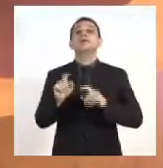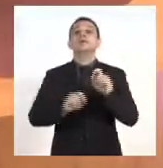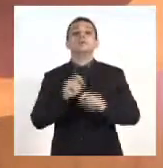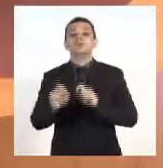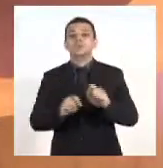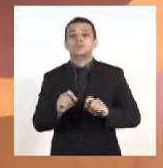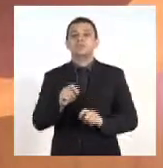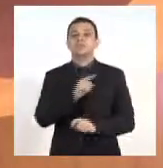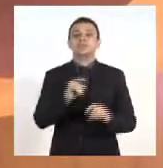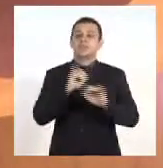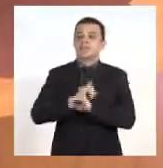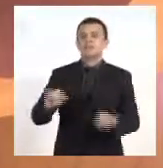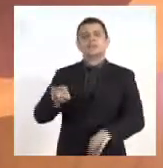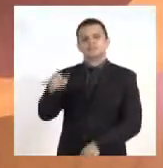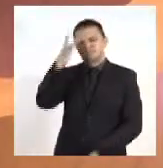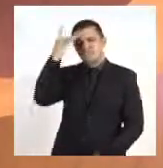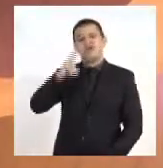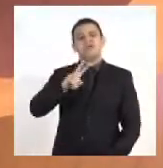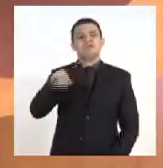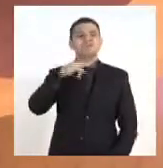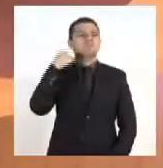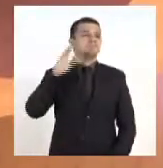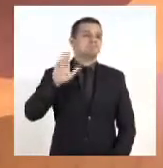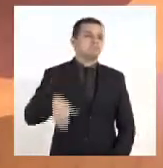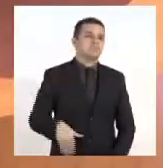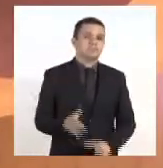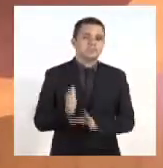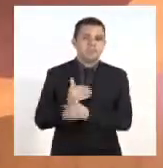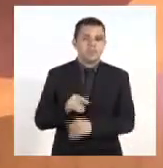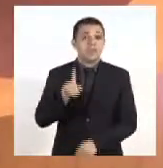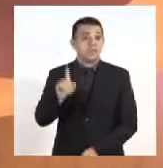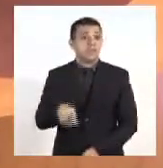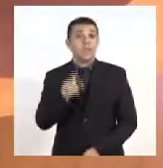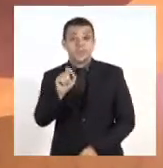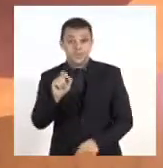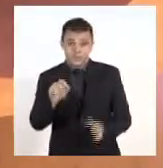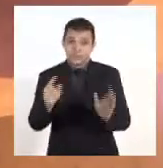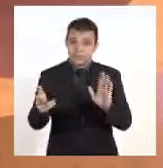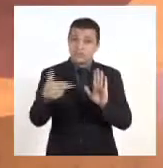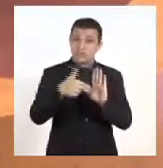mesmo. É a nota da Secretaria de Comunicação é dizendo: